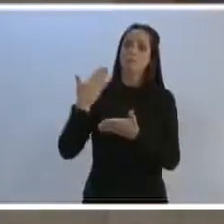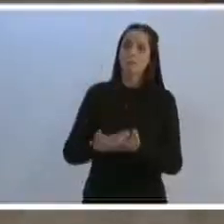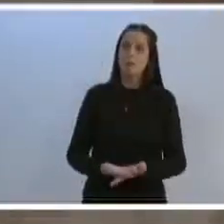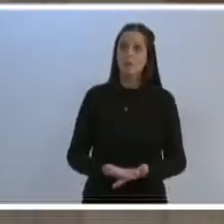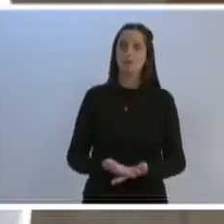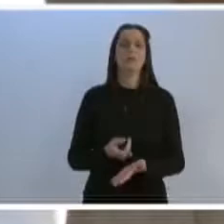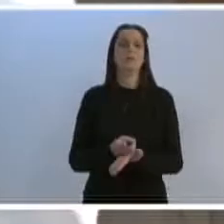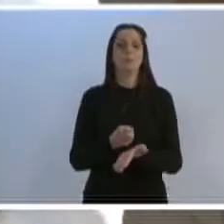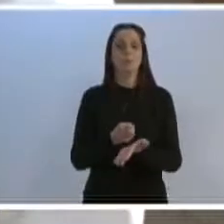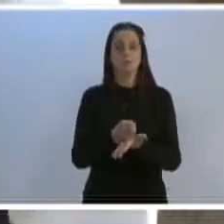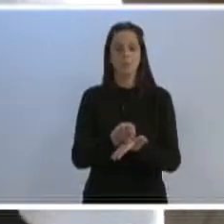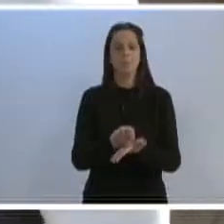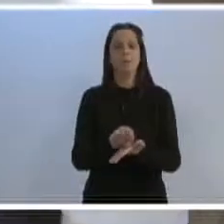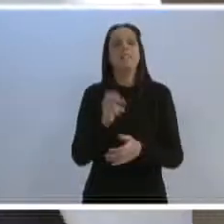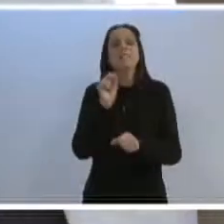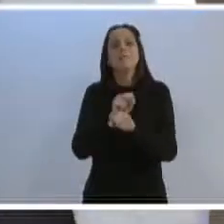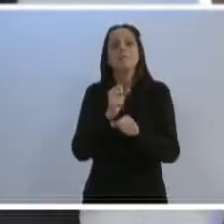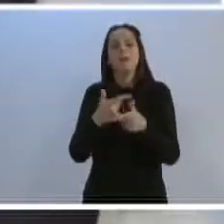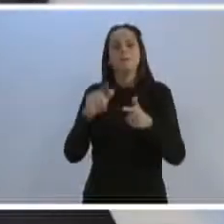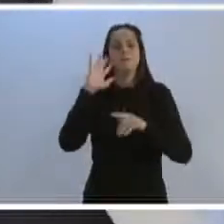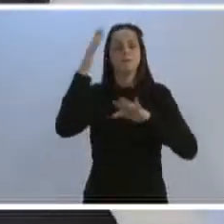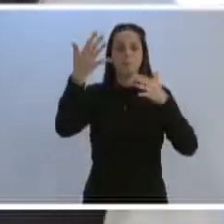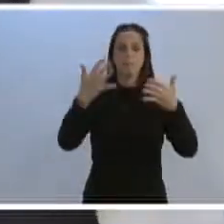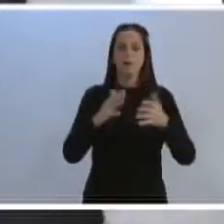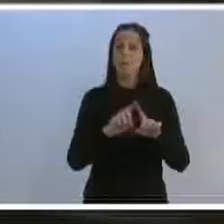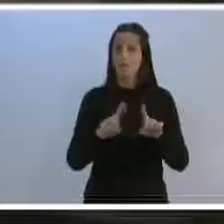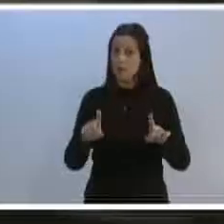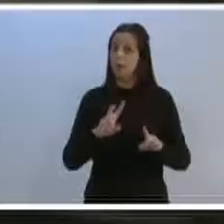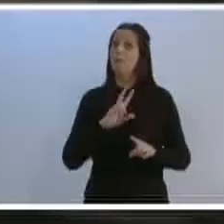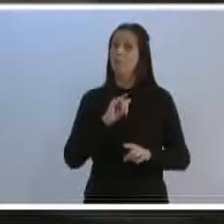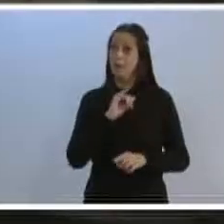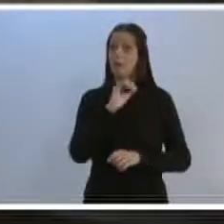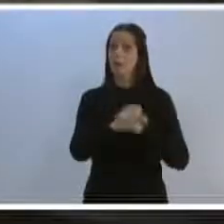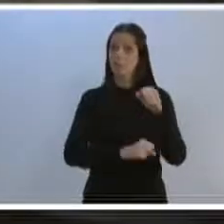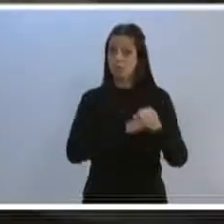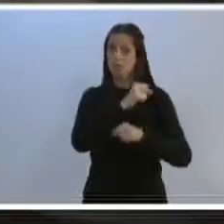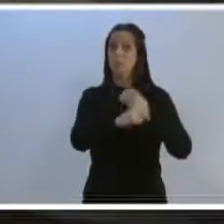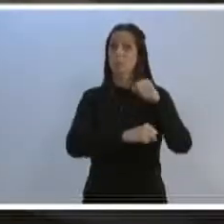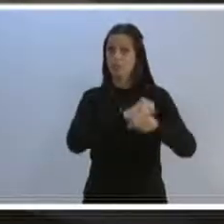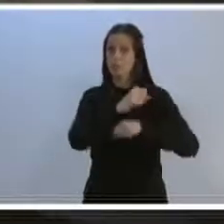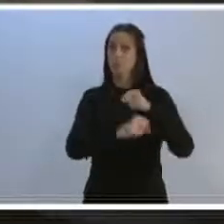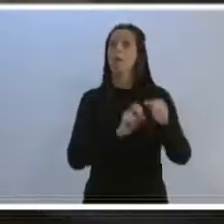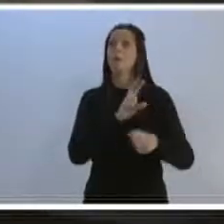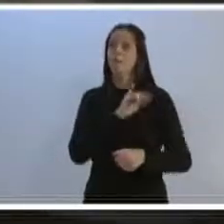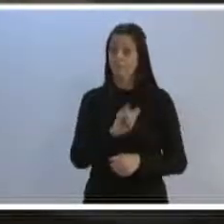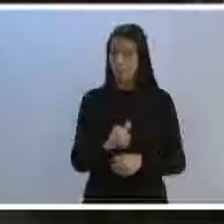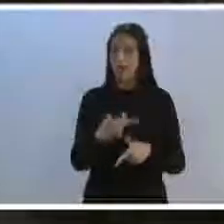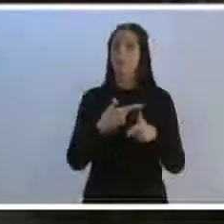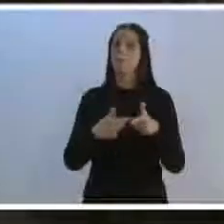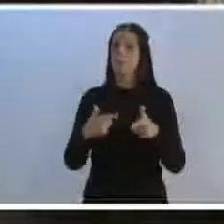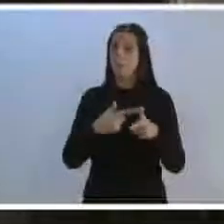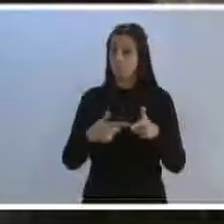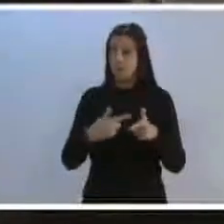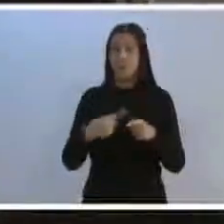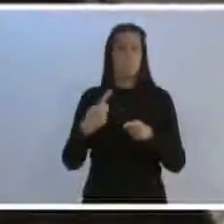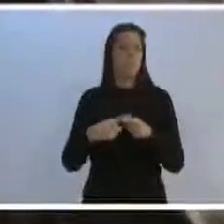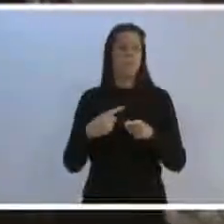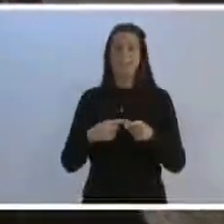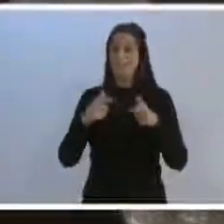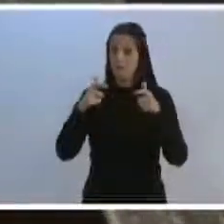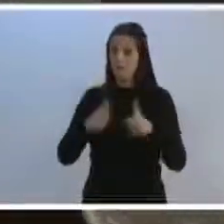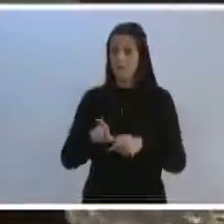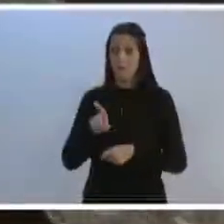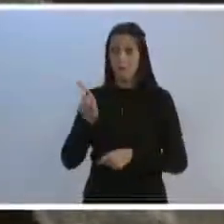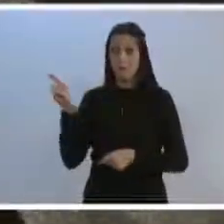é que situação como essa aí vai agravando vai dificultando o acesso de veículos pesados por aí já não passa mais o caminhão do lixo por exemplo